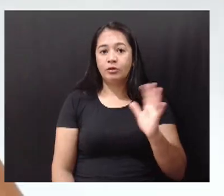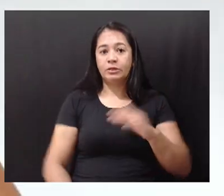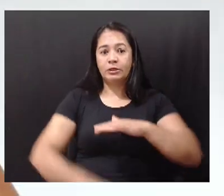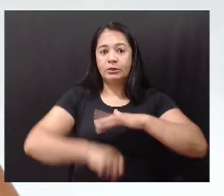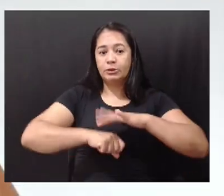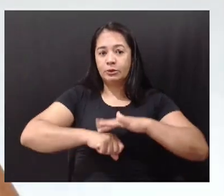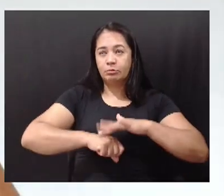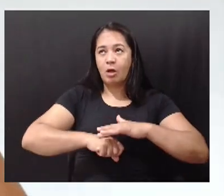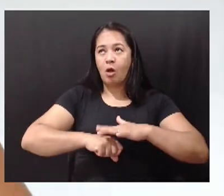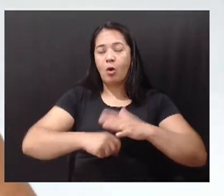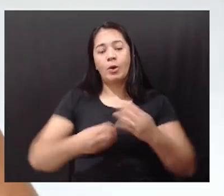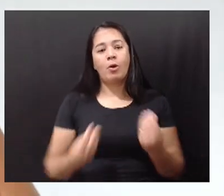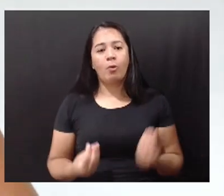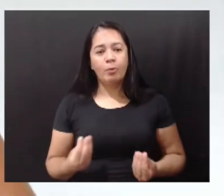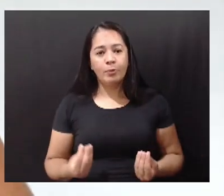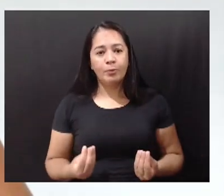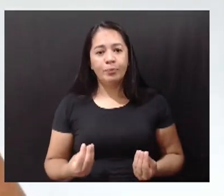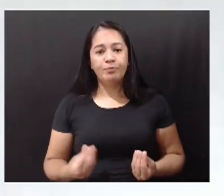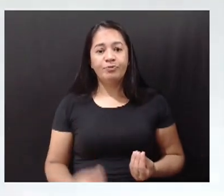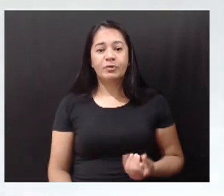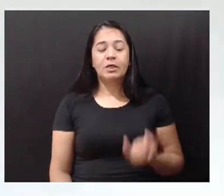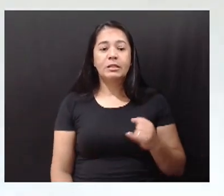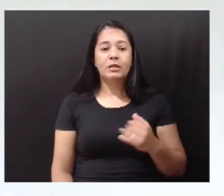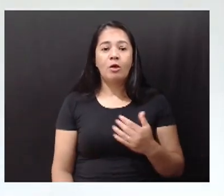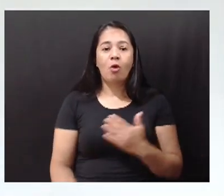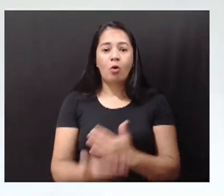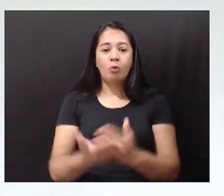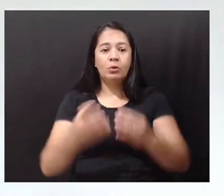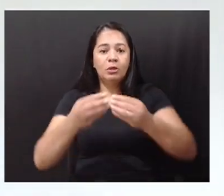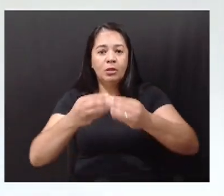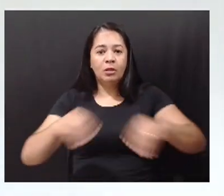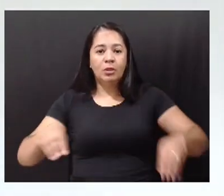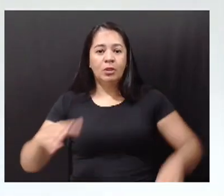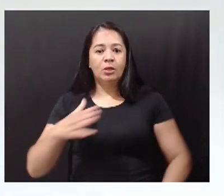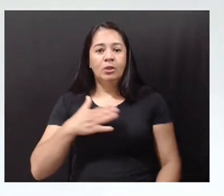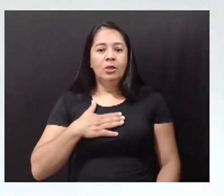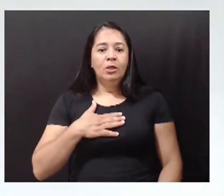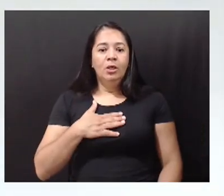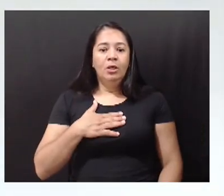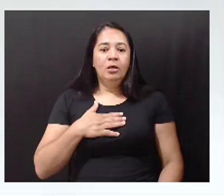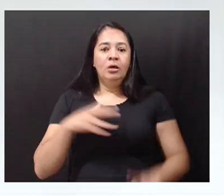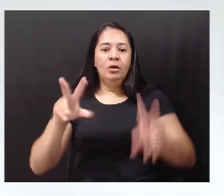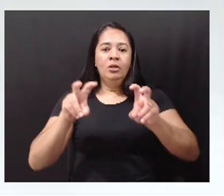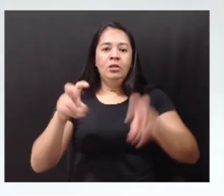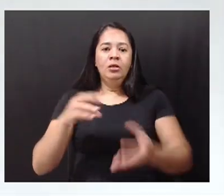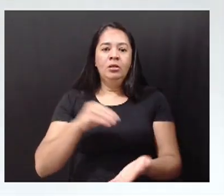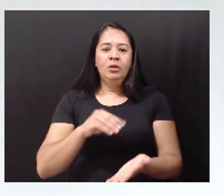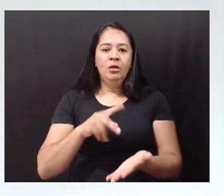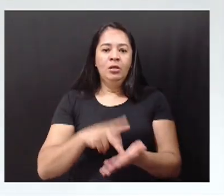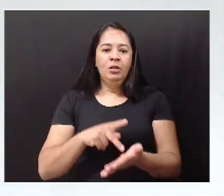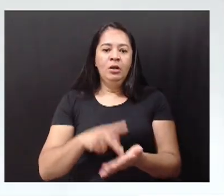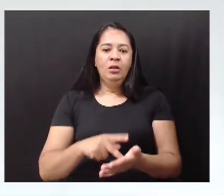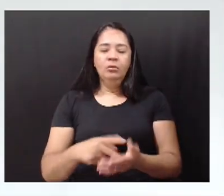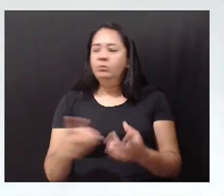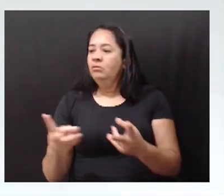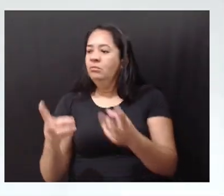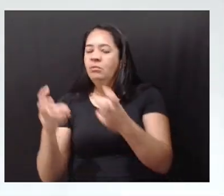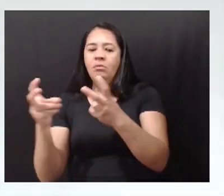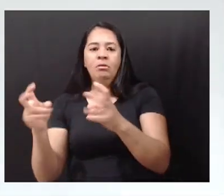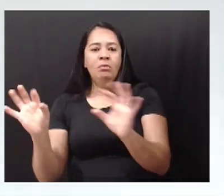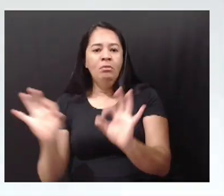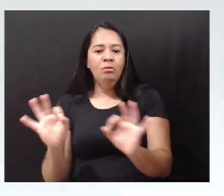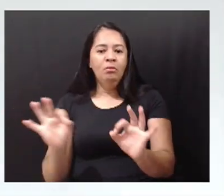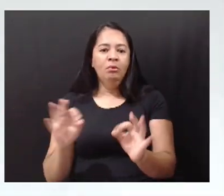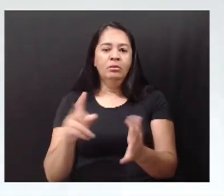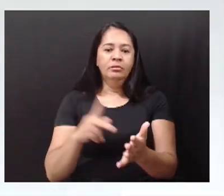assim? Quando eu começo a me prejudicar nas minhas questões reais. Eu não me vejo mais na minha realidade, eu não me vejo mais nas